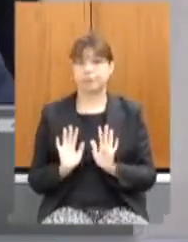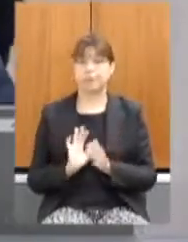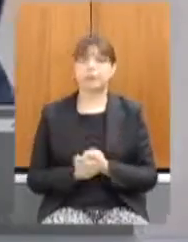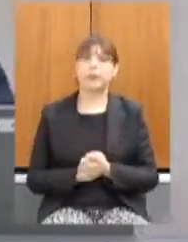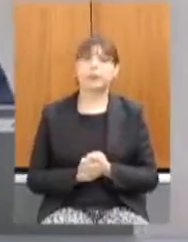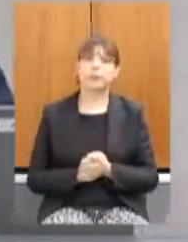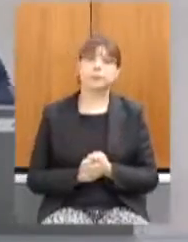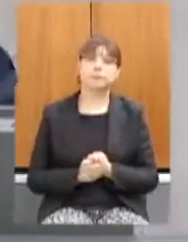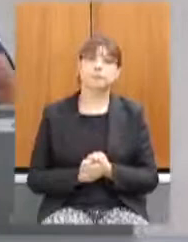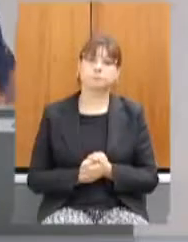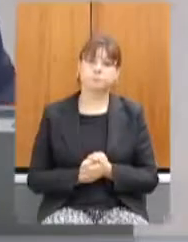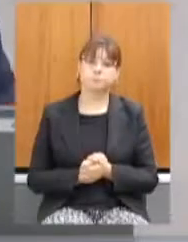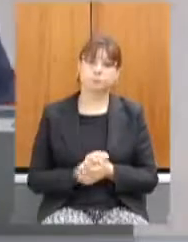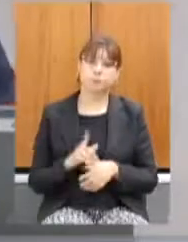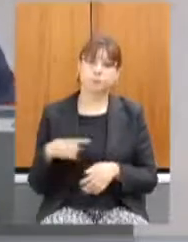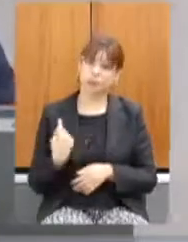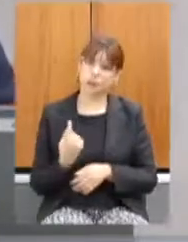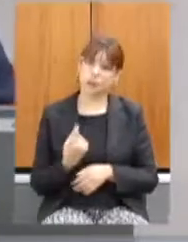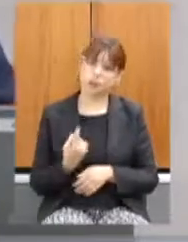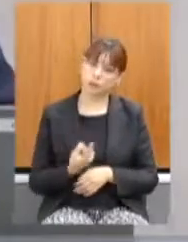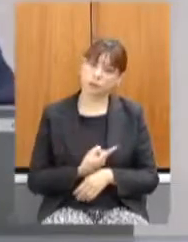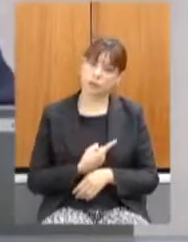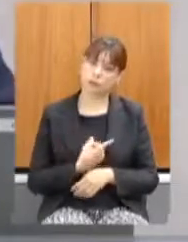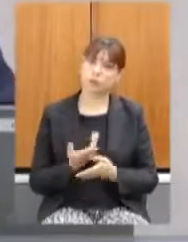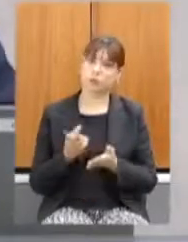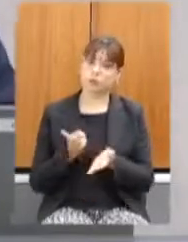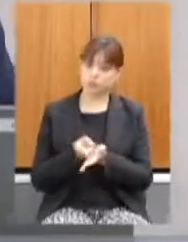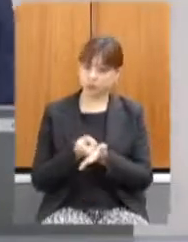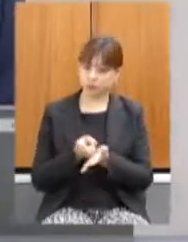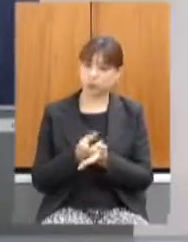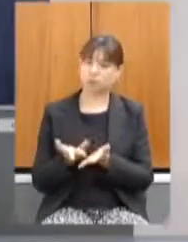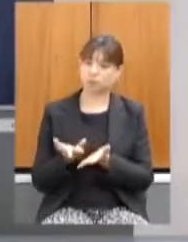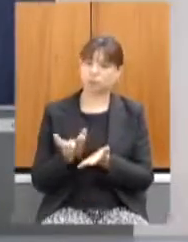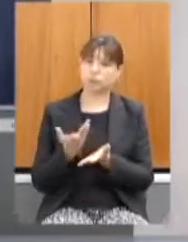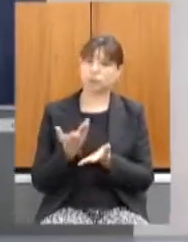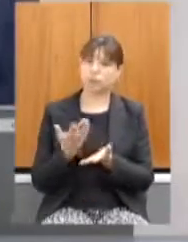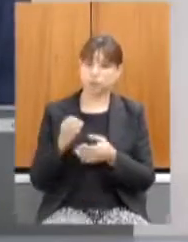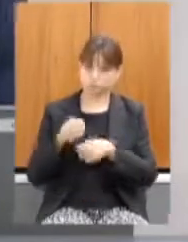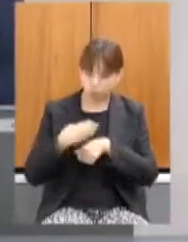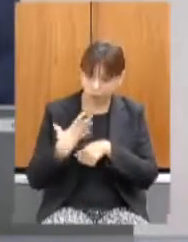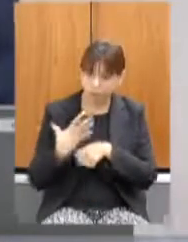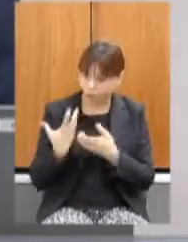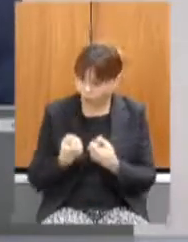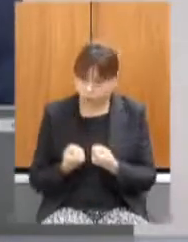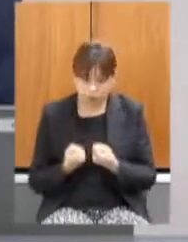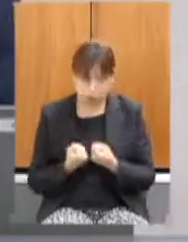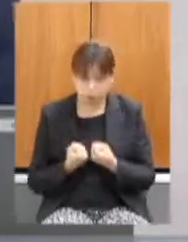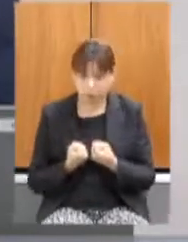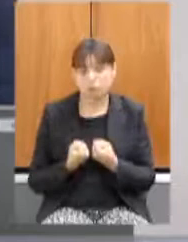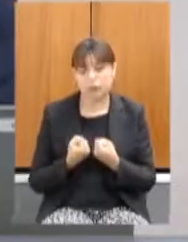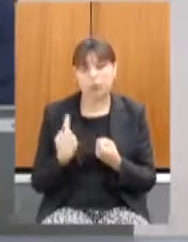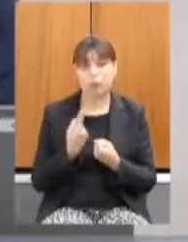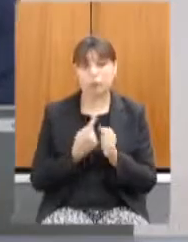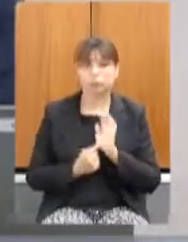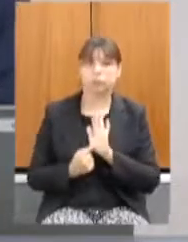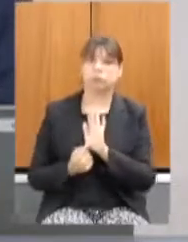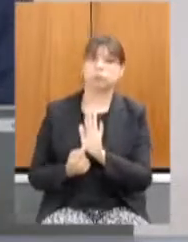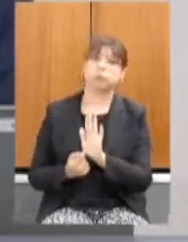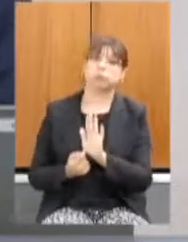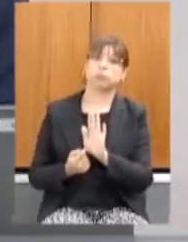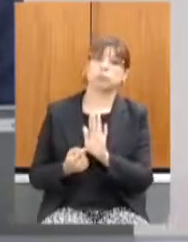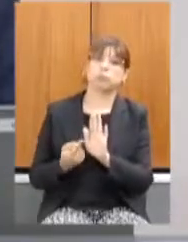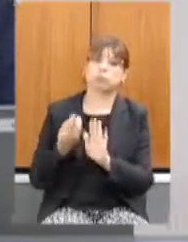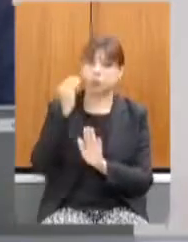represadas era é exatamente elas são tomadas as providências necessárias nós sabemos do